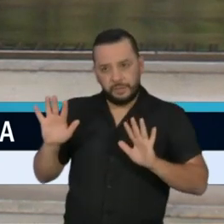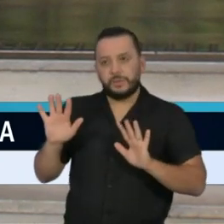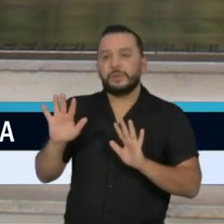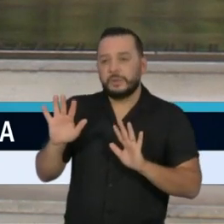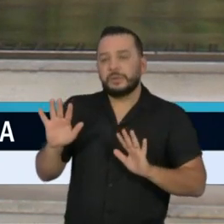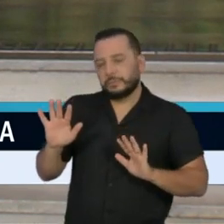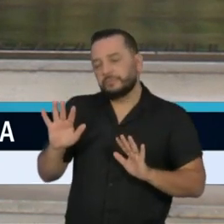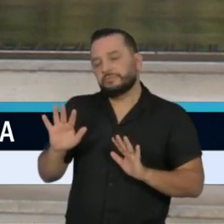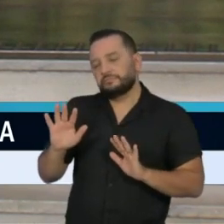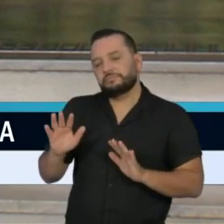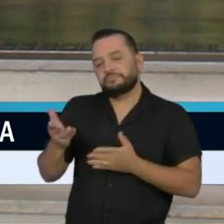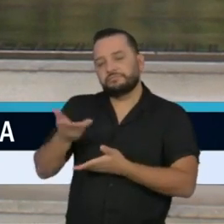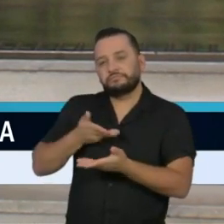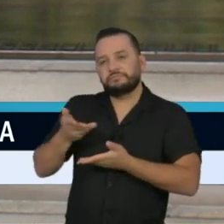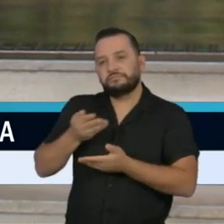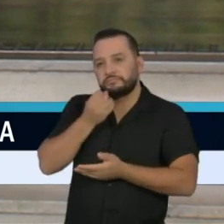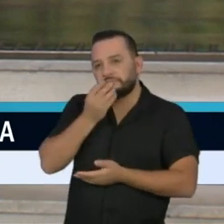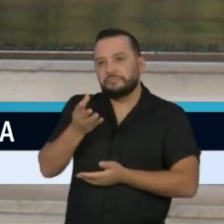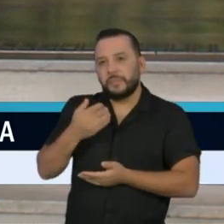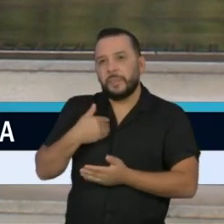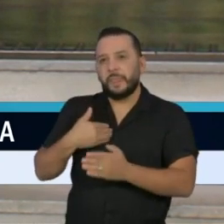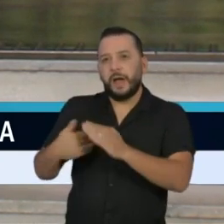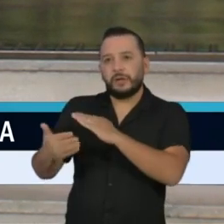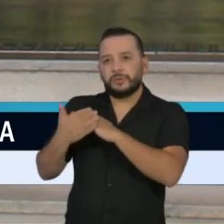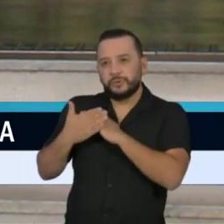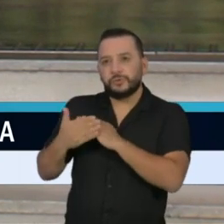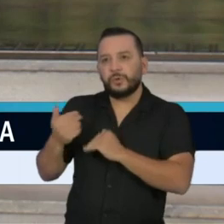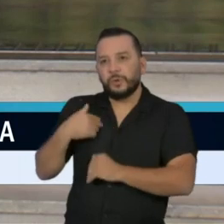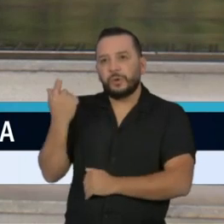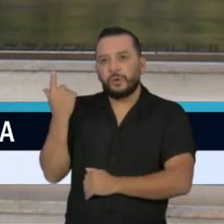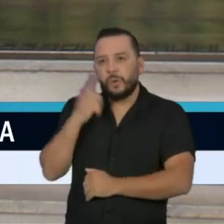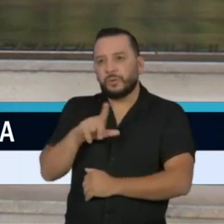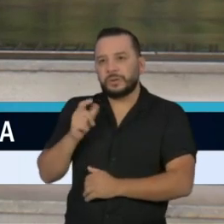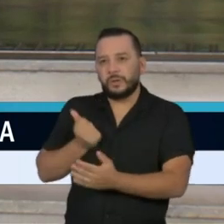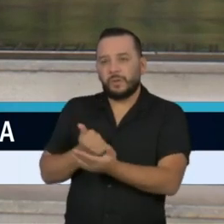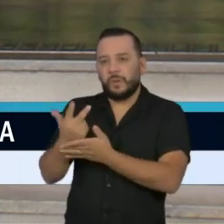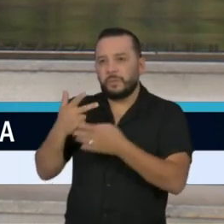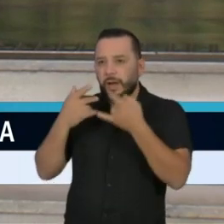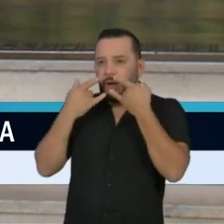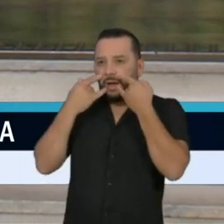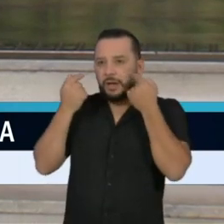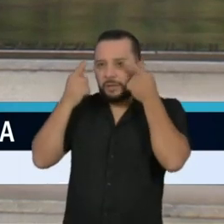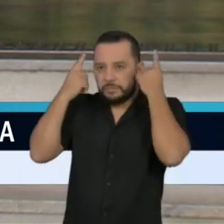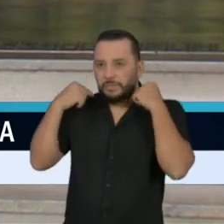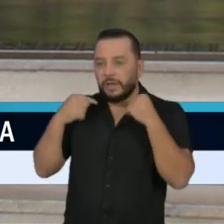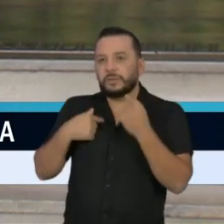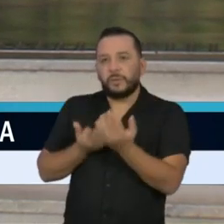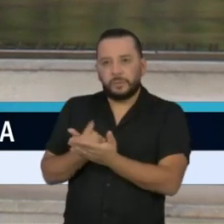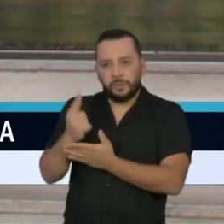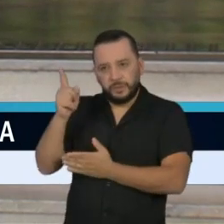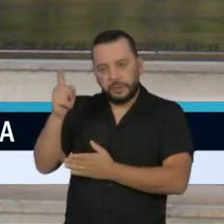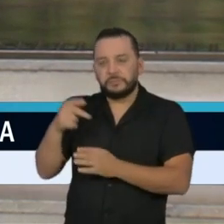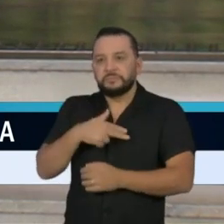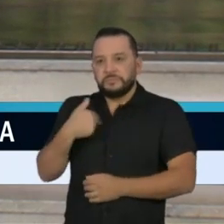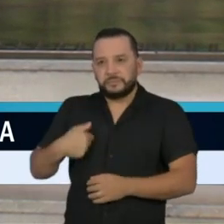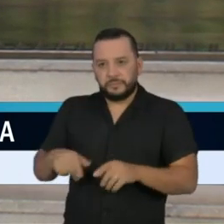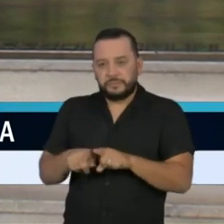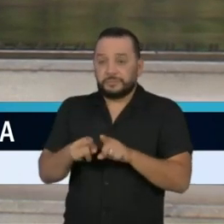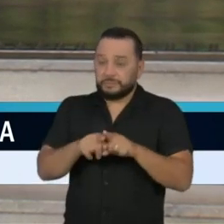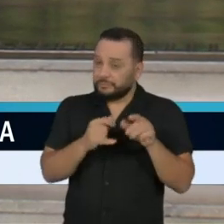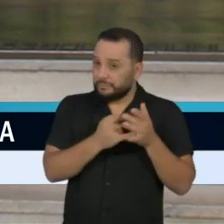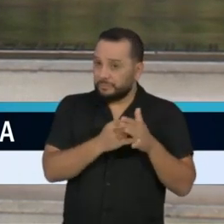ajudou muito na chegada dessas máscaras que foram adquiridas na China e de respiradores também que já